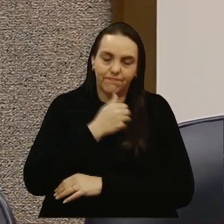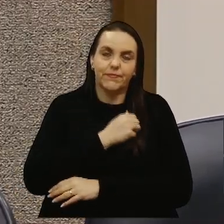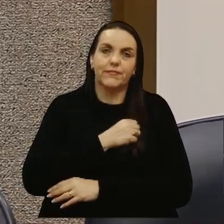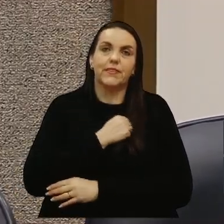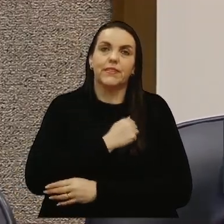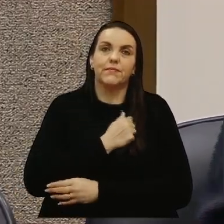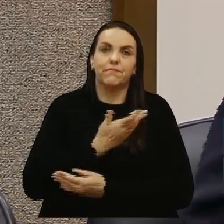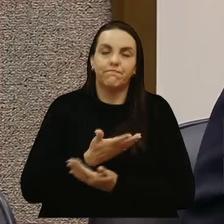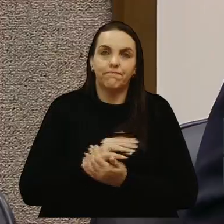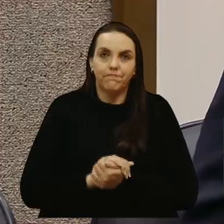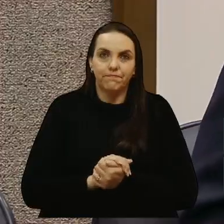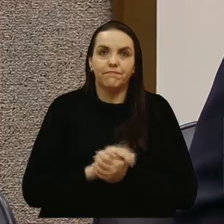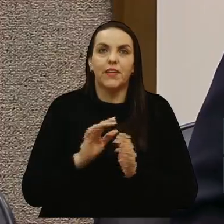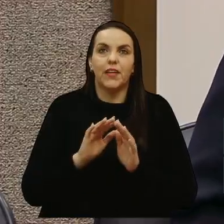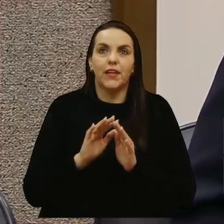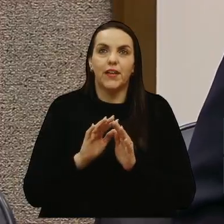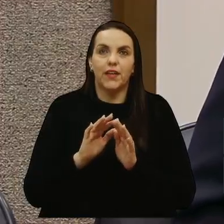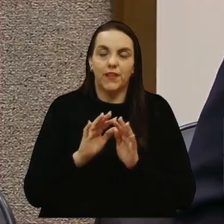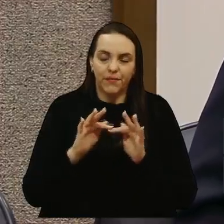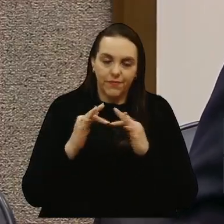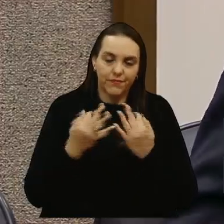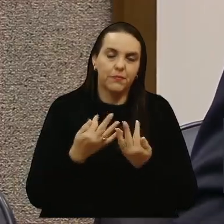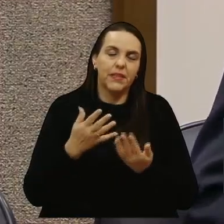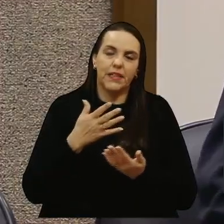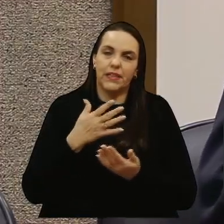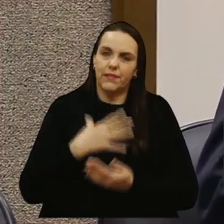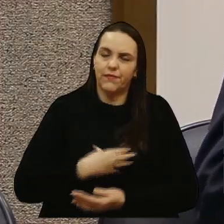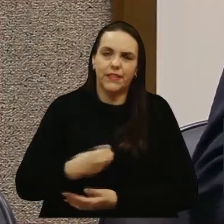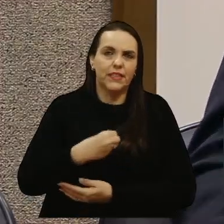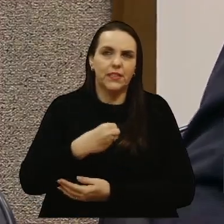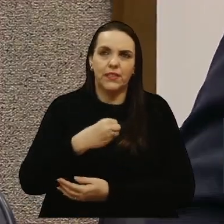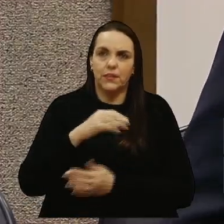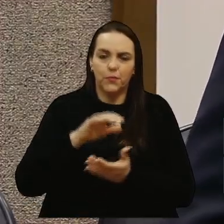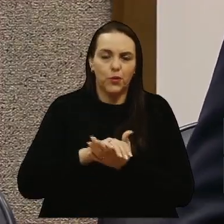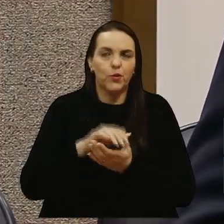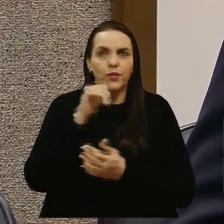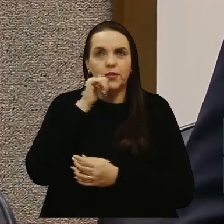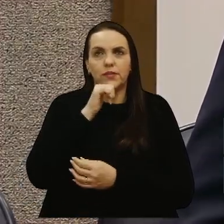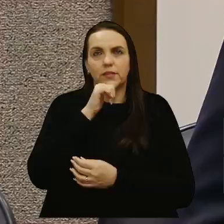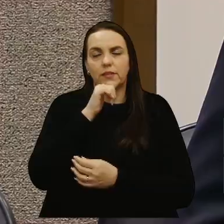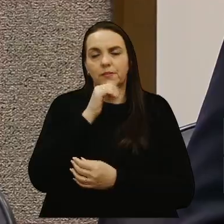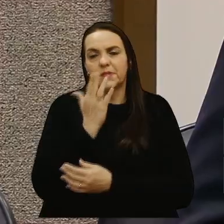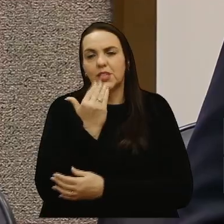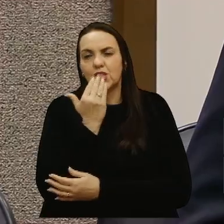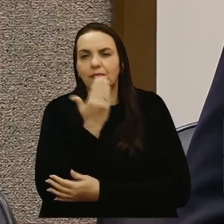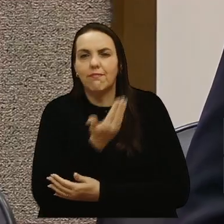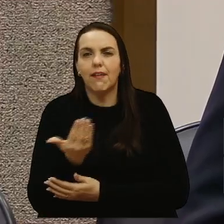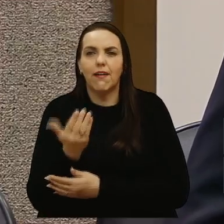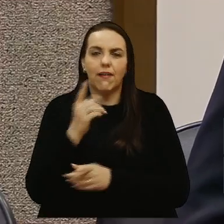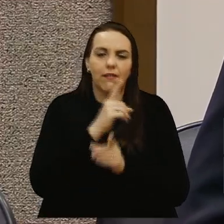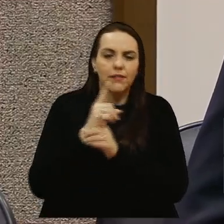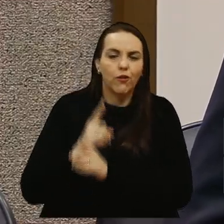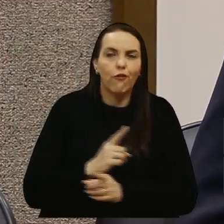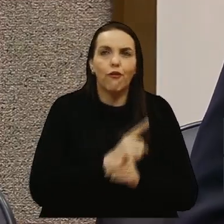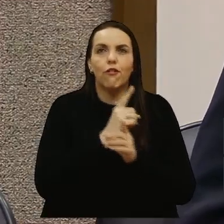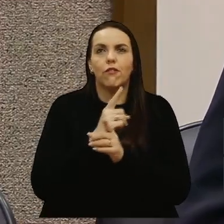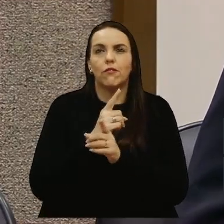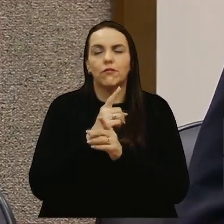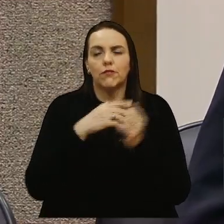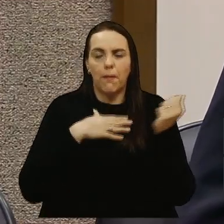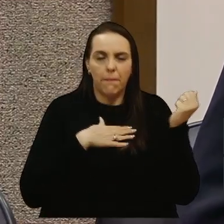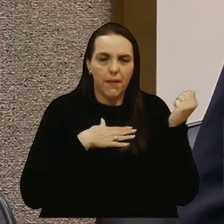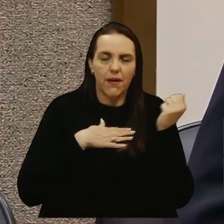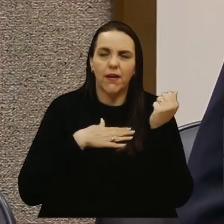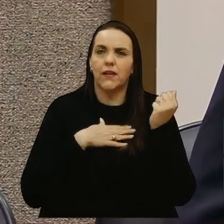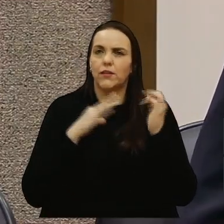esposa. Deixou muitas saudades das jantas, dos encontros, dos